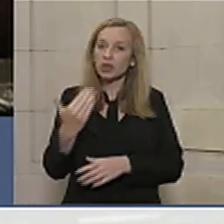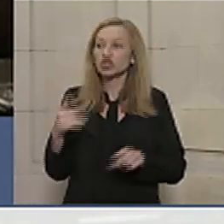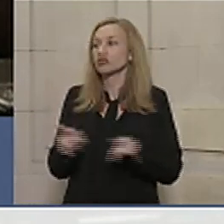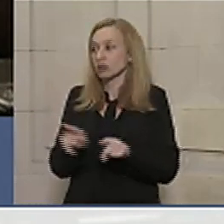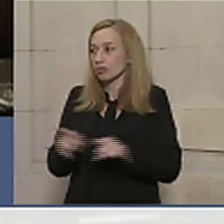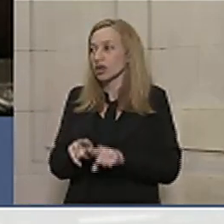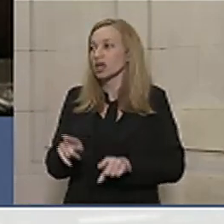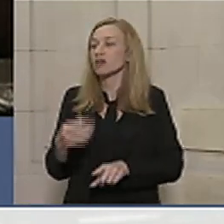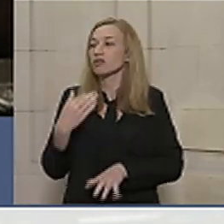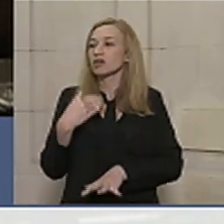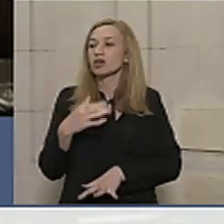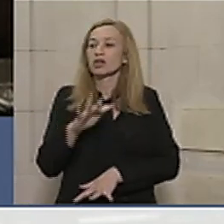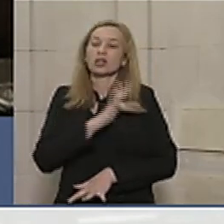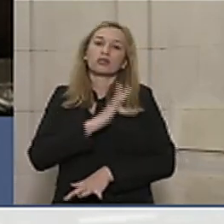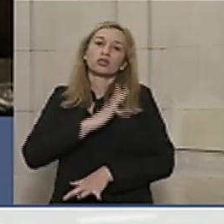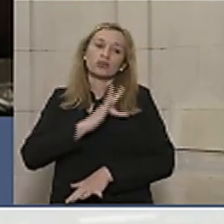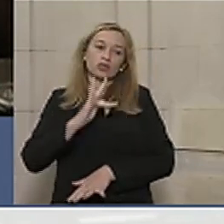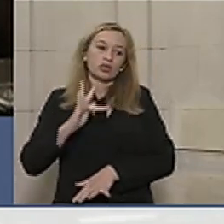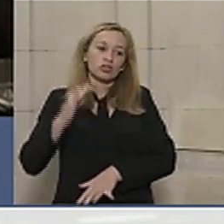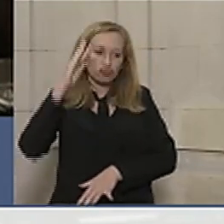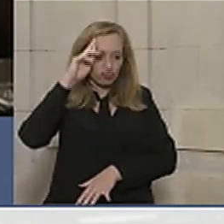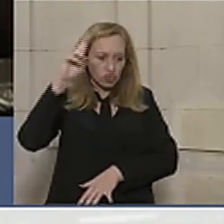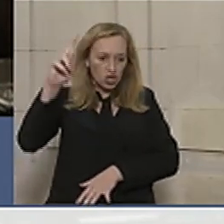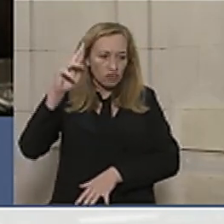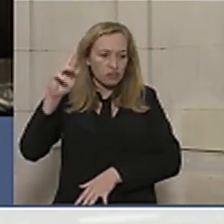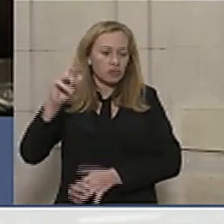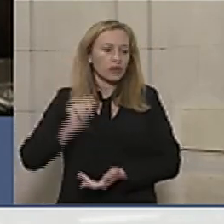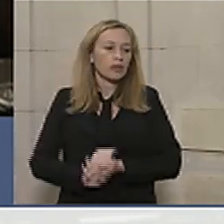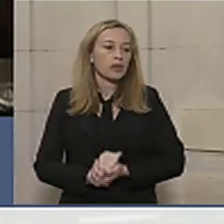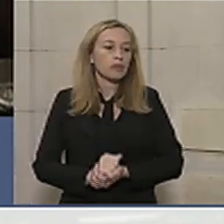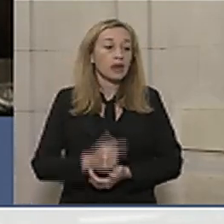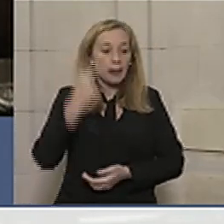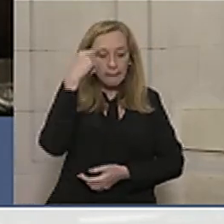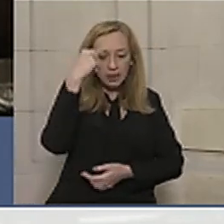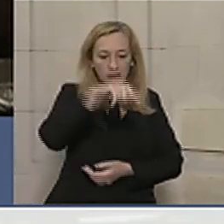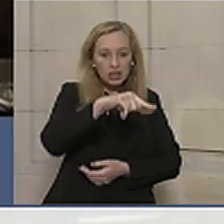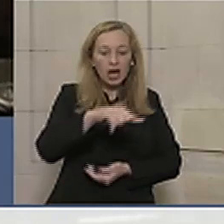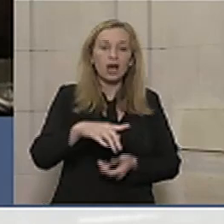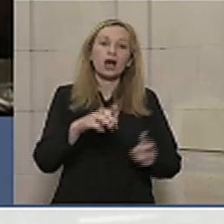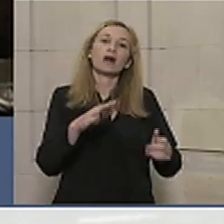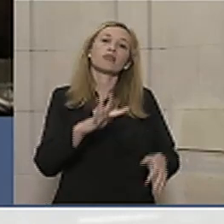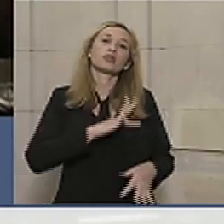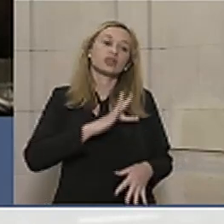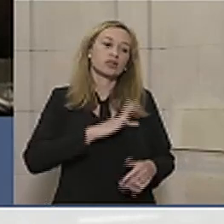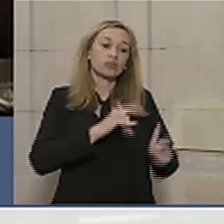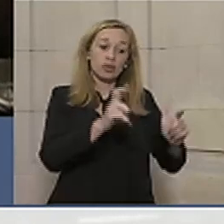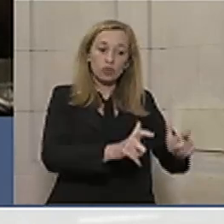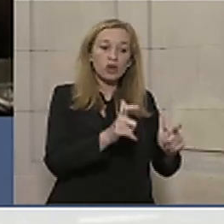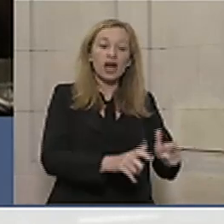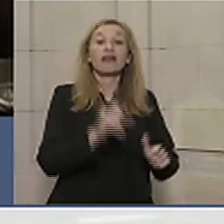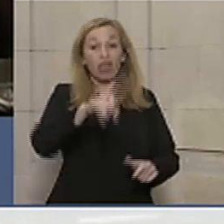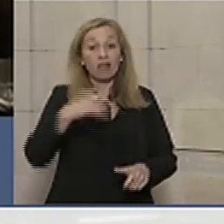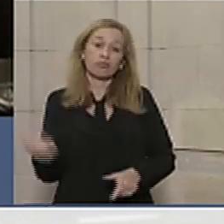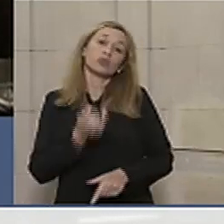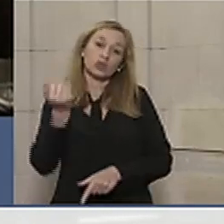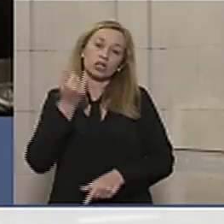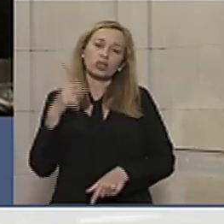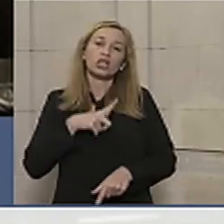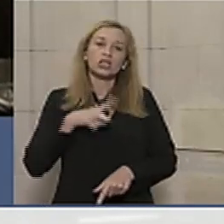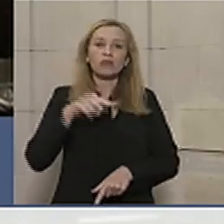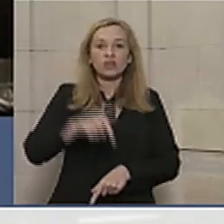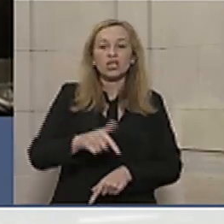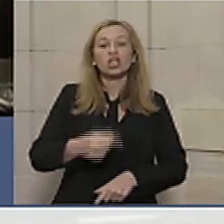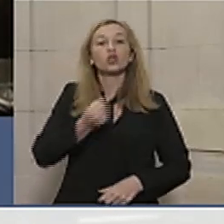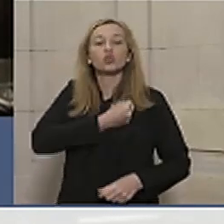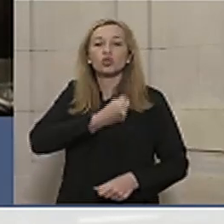ao comandante geral da polícia, para poder mandar um pouco de policiais para aquela região tão importante. Nós temos aqui um